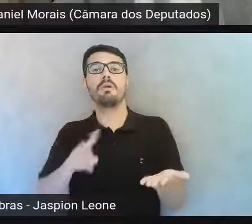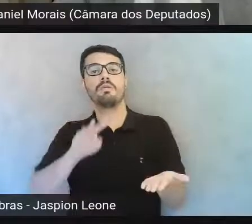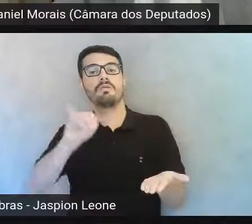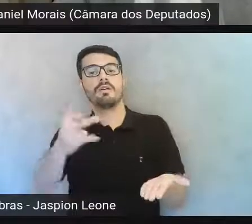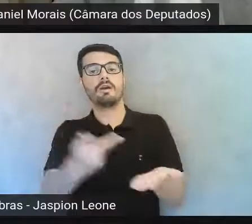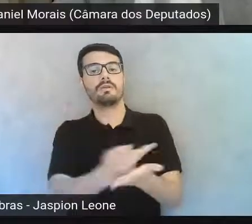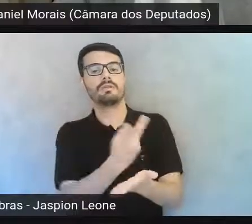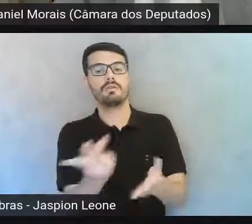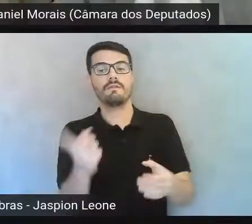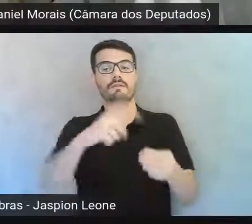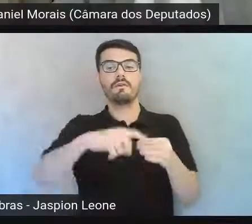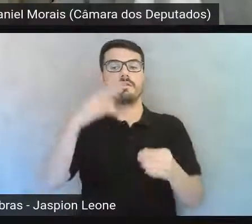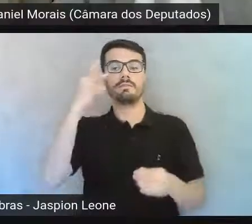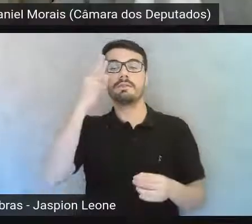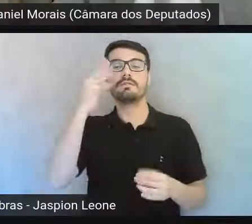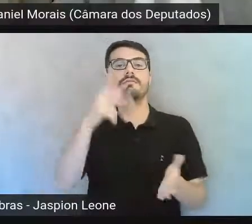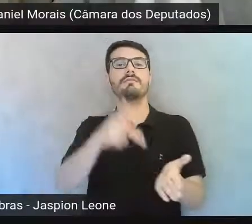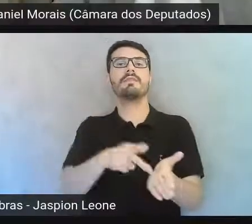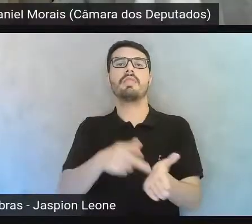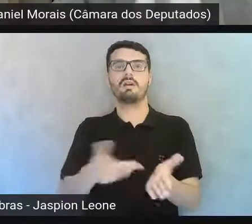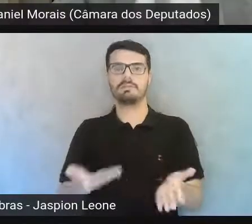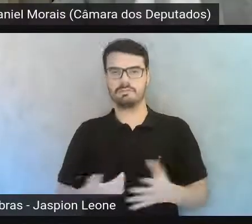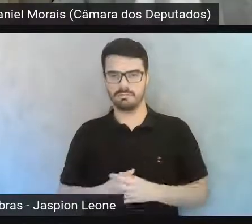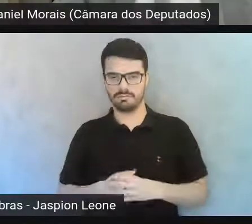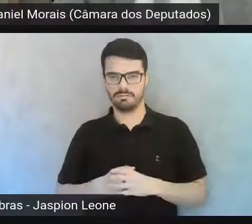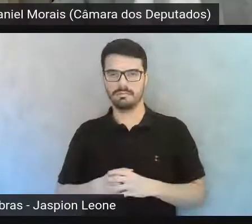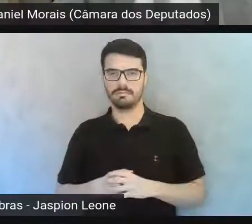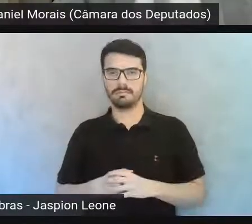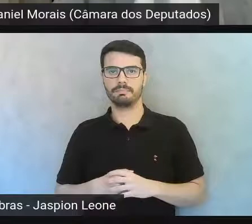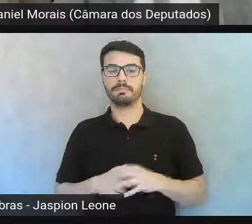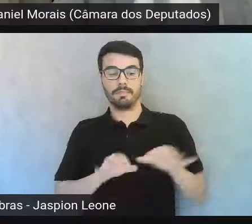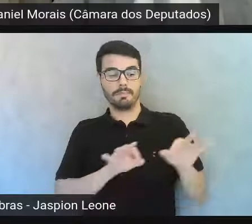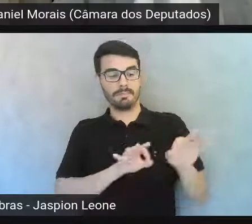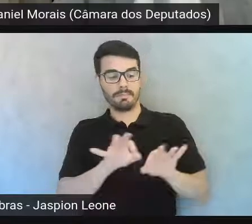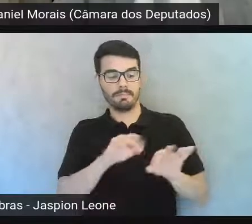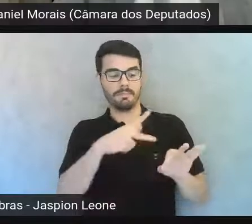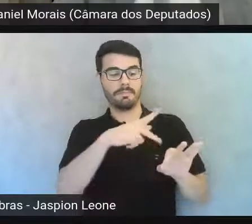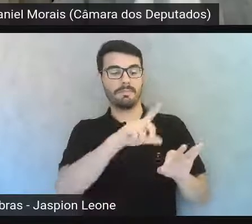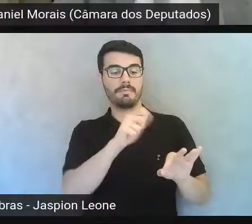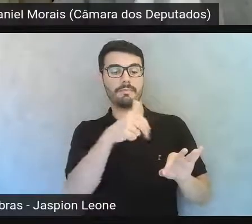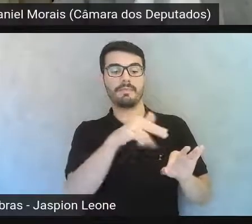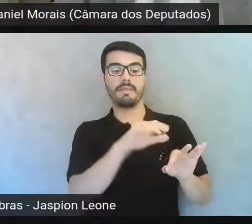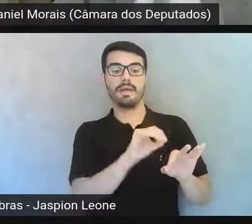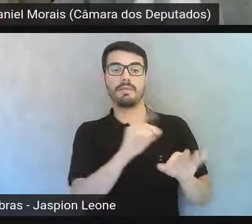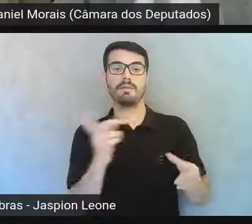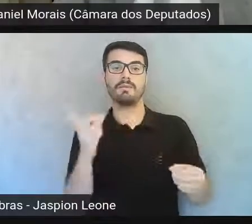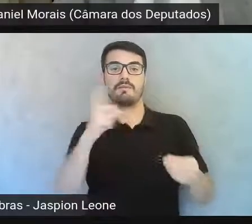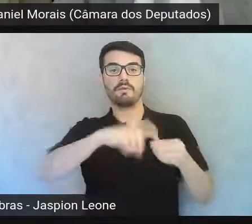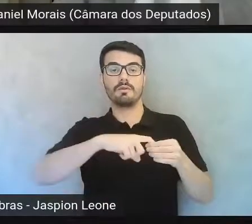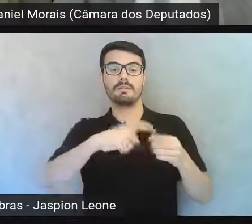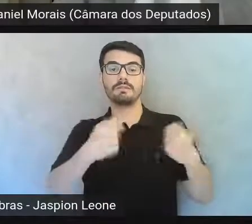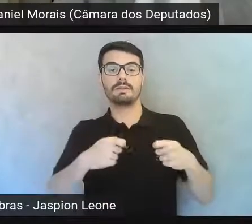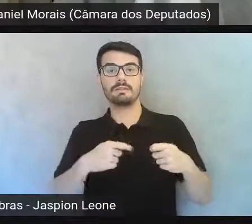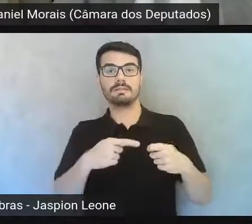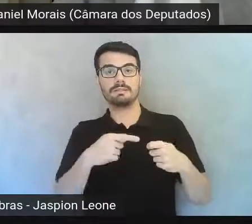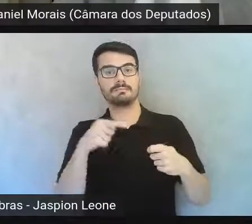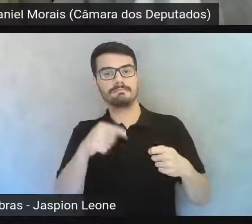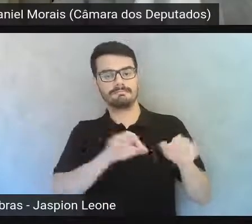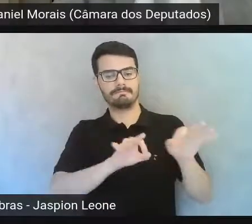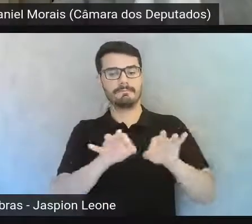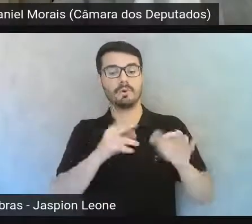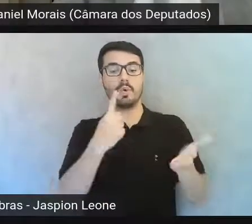atividades. O plano de retomada, eles têm que estar alinhado com o meu orçamento do ano que